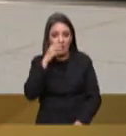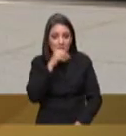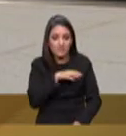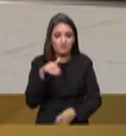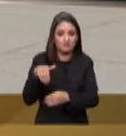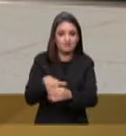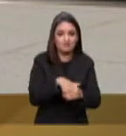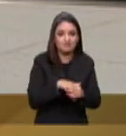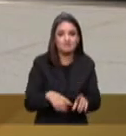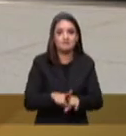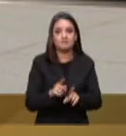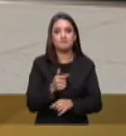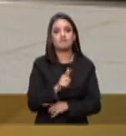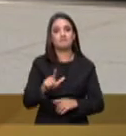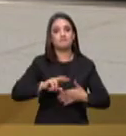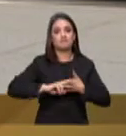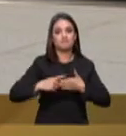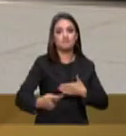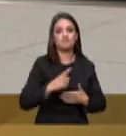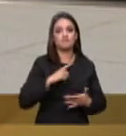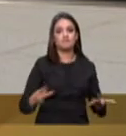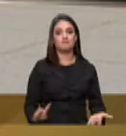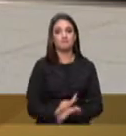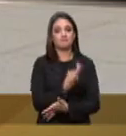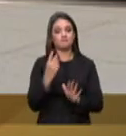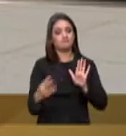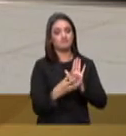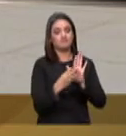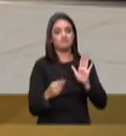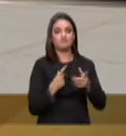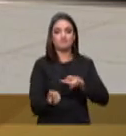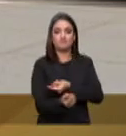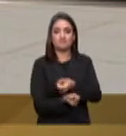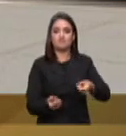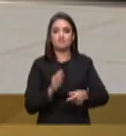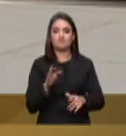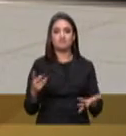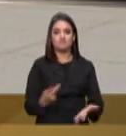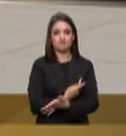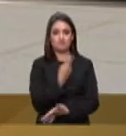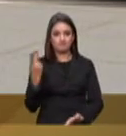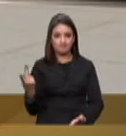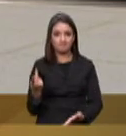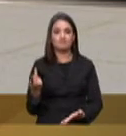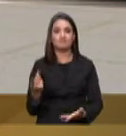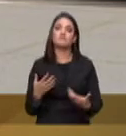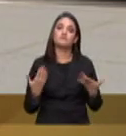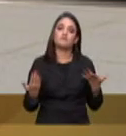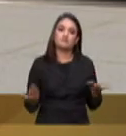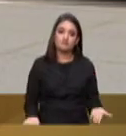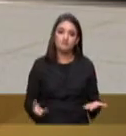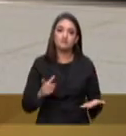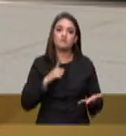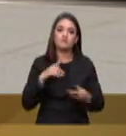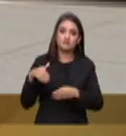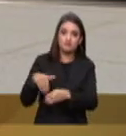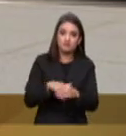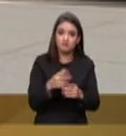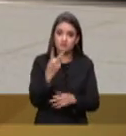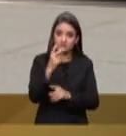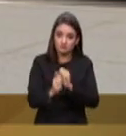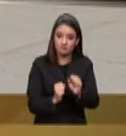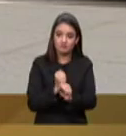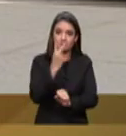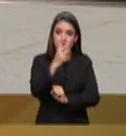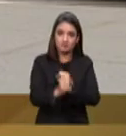bem como os demais efeitos deletérios decorrentes do modelo de negócio que está subjacente a esse impulsionamento. Temos eleições a cada 2 anos no